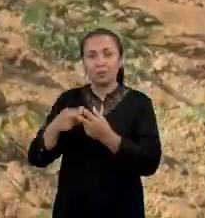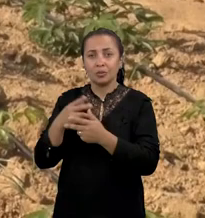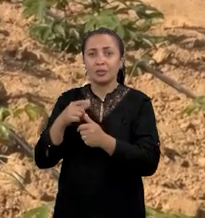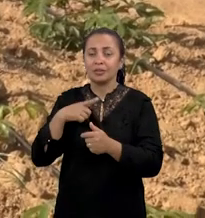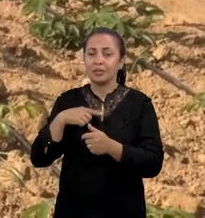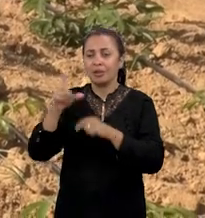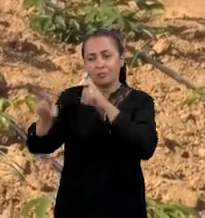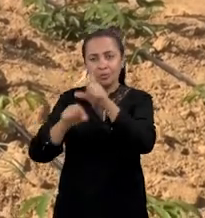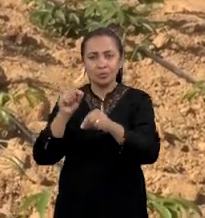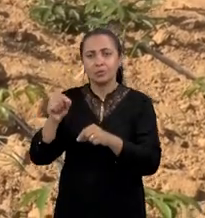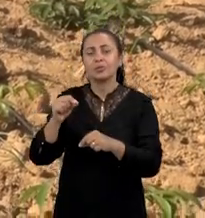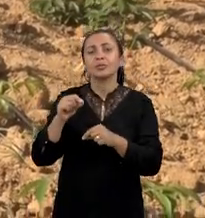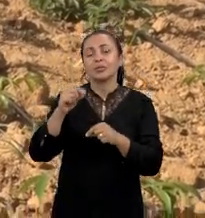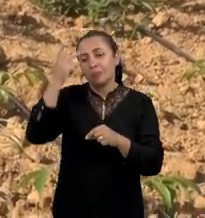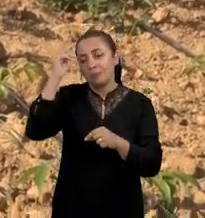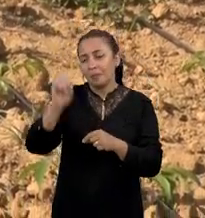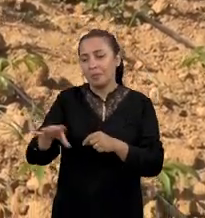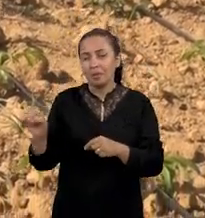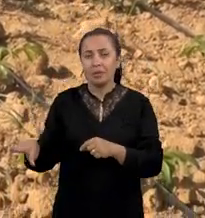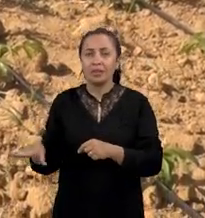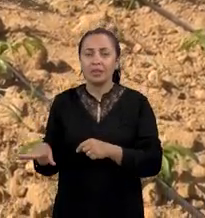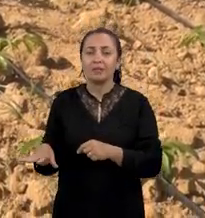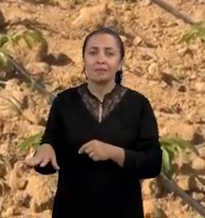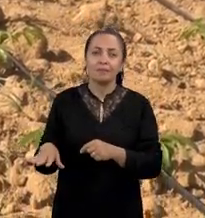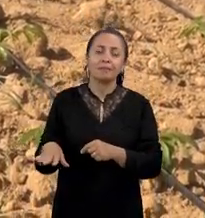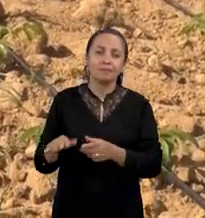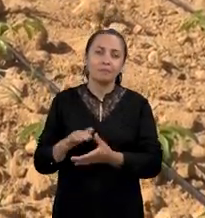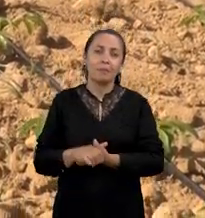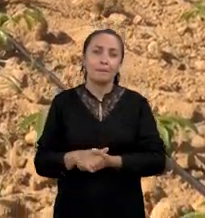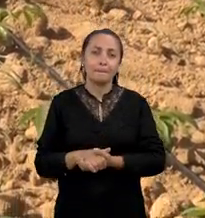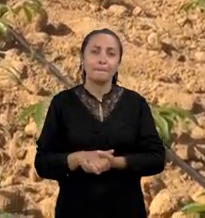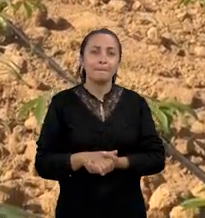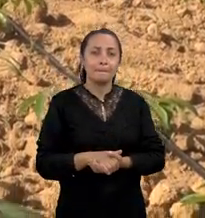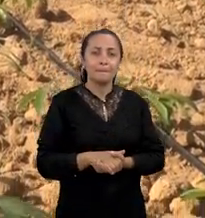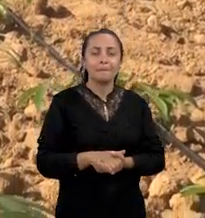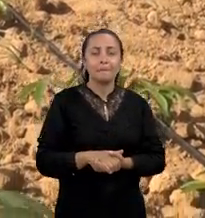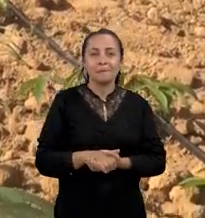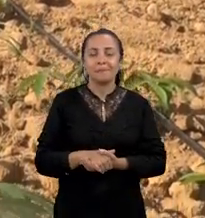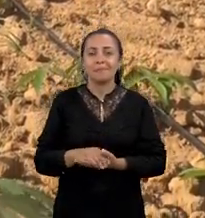tenha um leque maior para optar sobre o melhor material para cultivo.